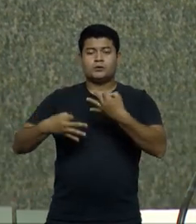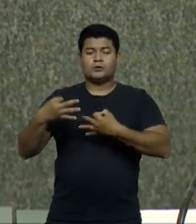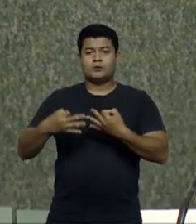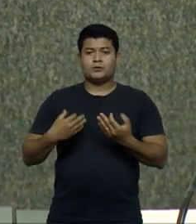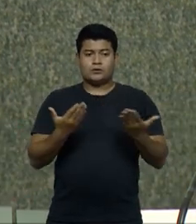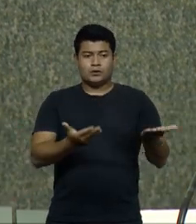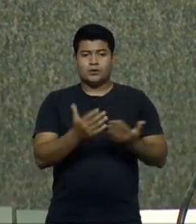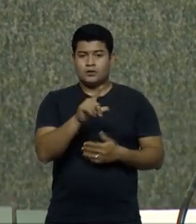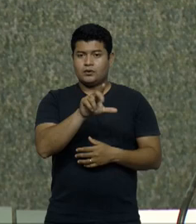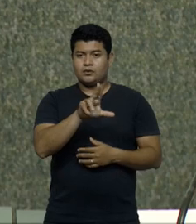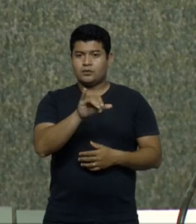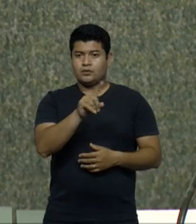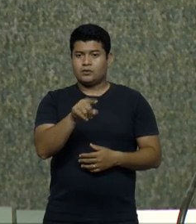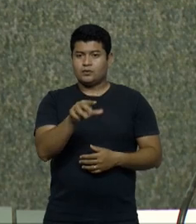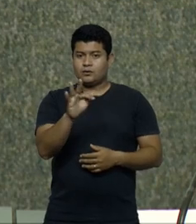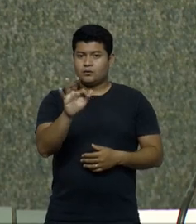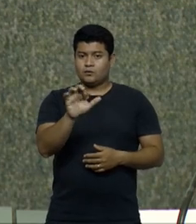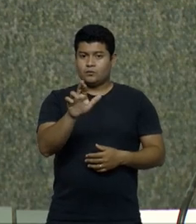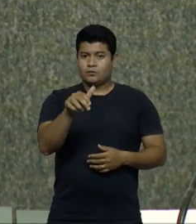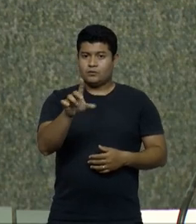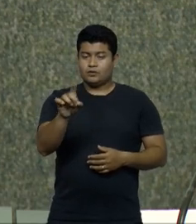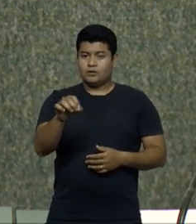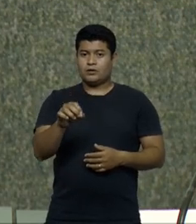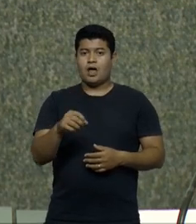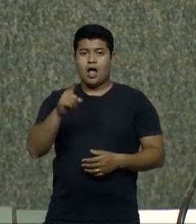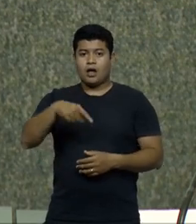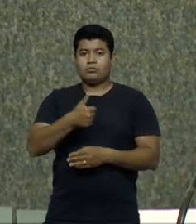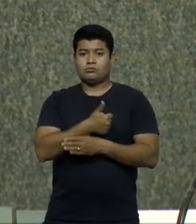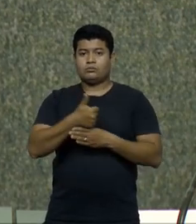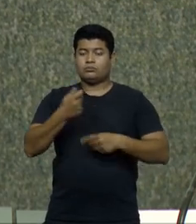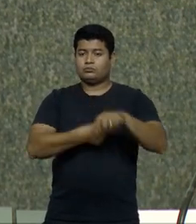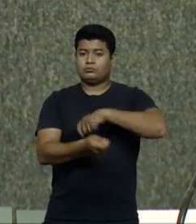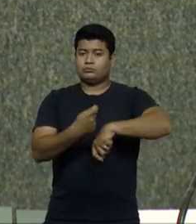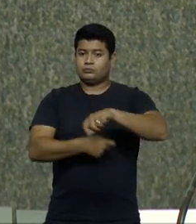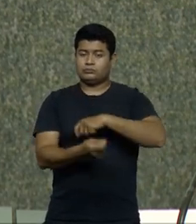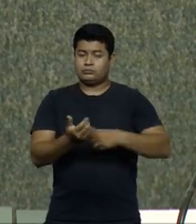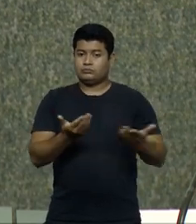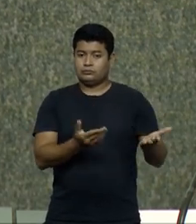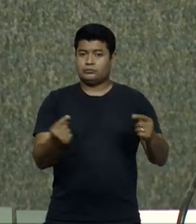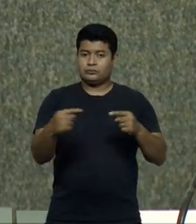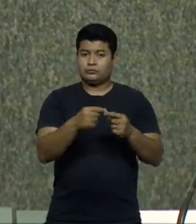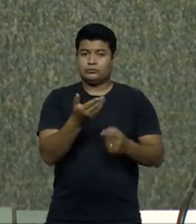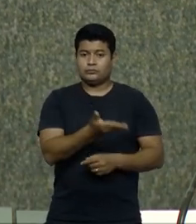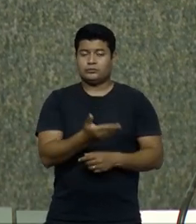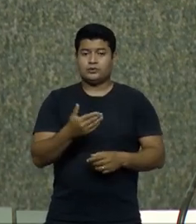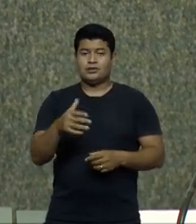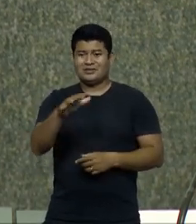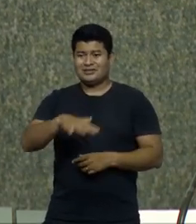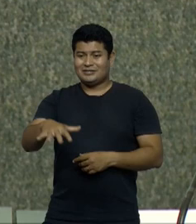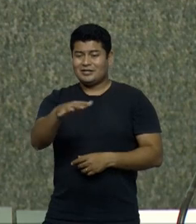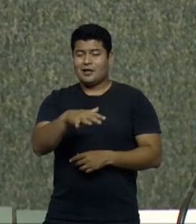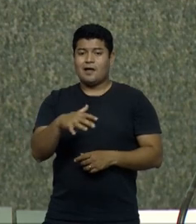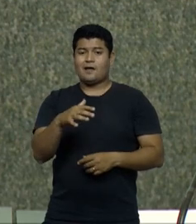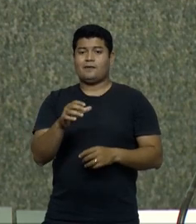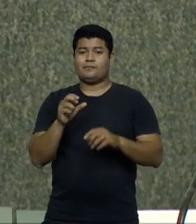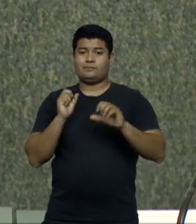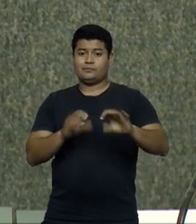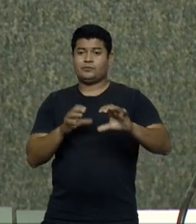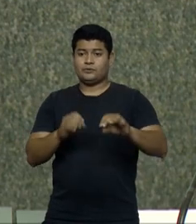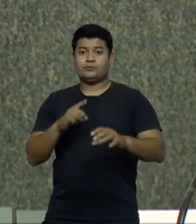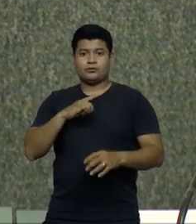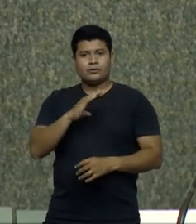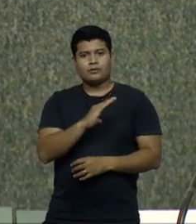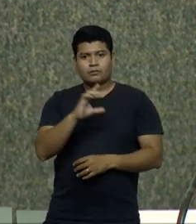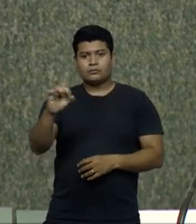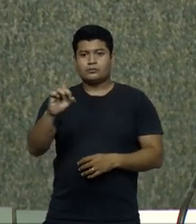do Doutor Fernando liga mais com a questão da moralidade administrativa nós temos uma promotoria específica da área da Educação que também pode atuar